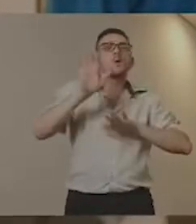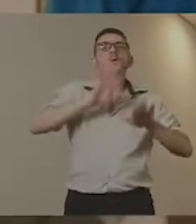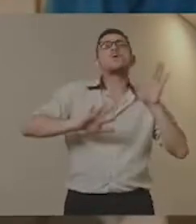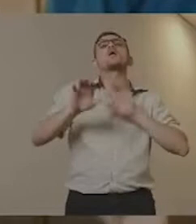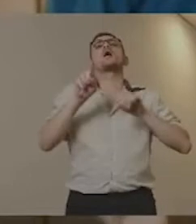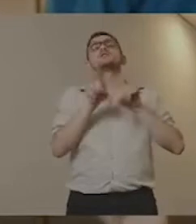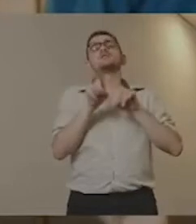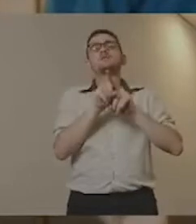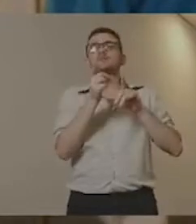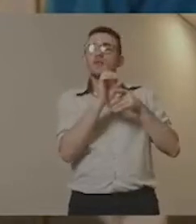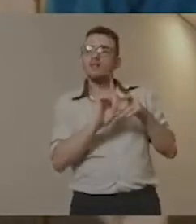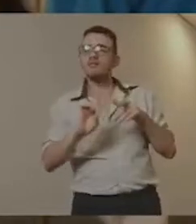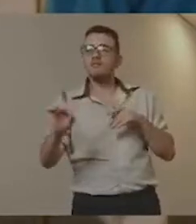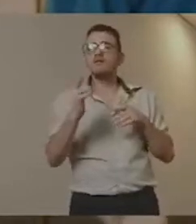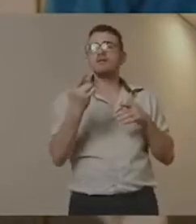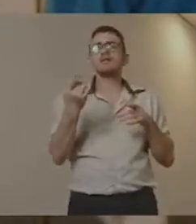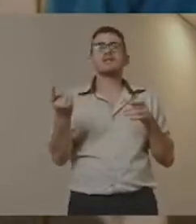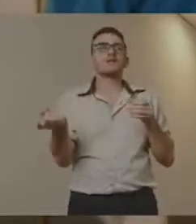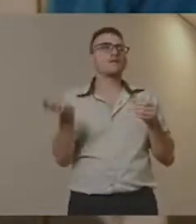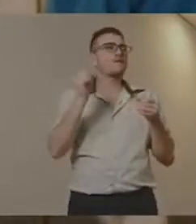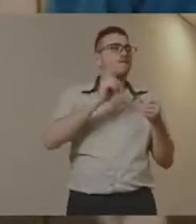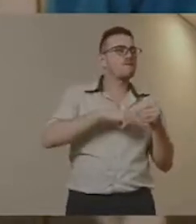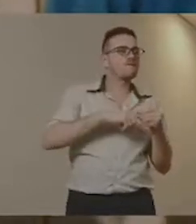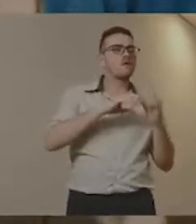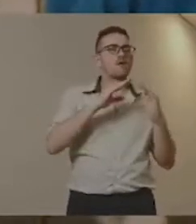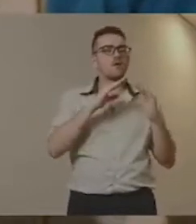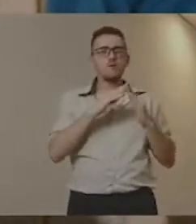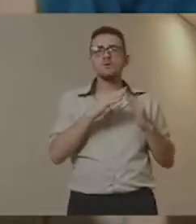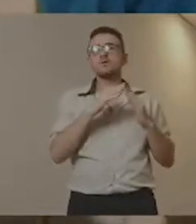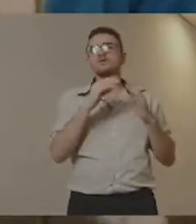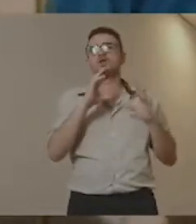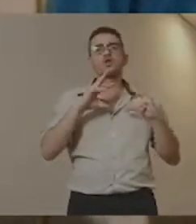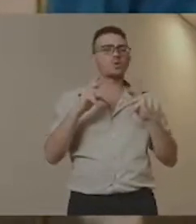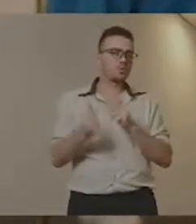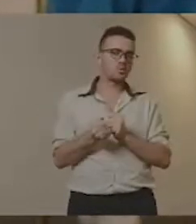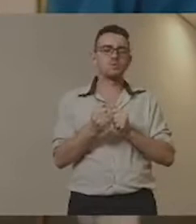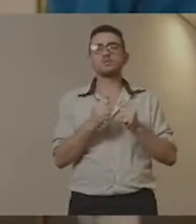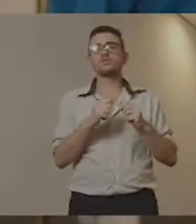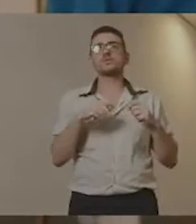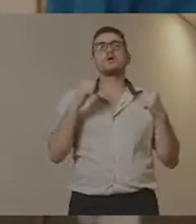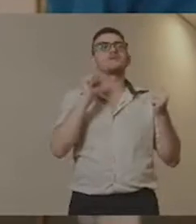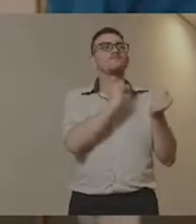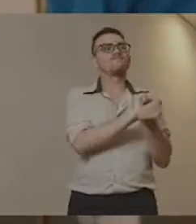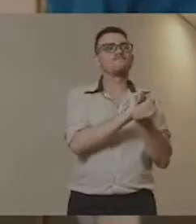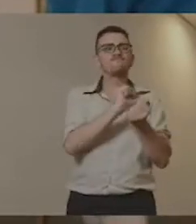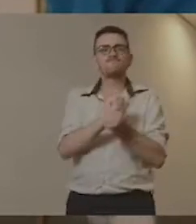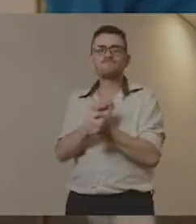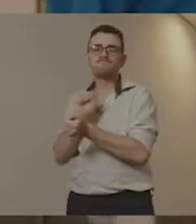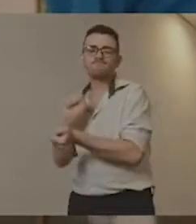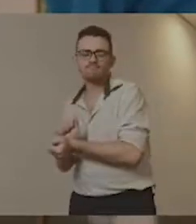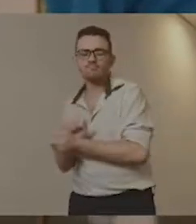faz, tudo, a gente foi barrado de uma hora para outra, e sem mais e nem menos.